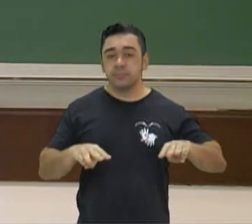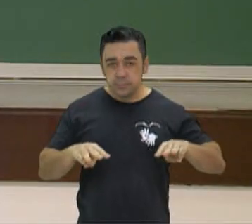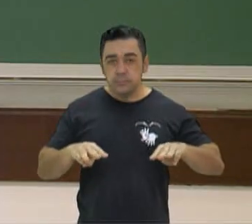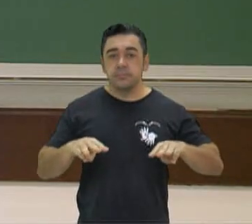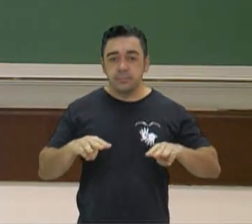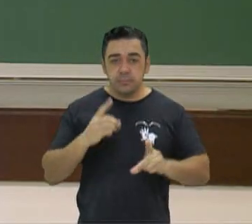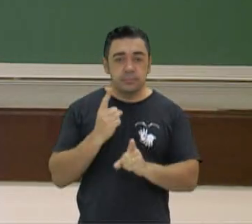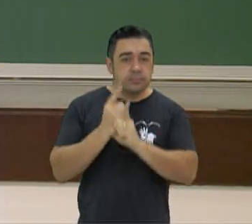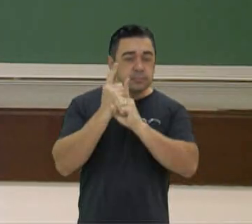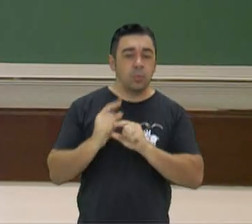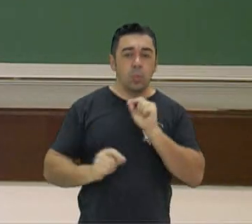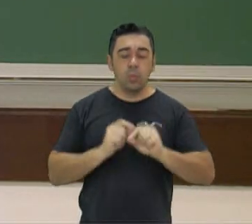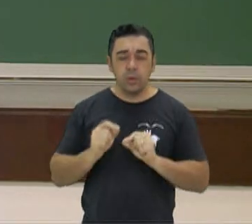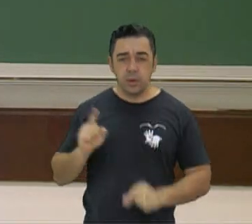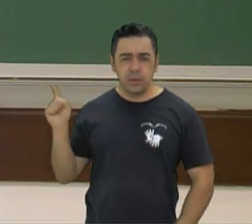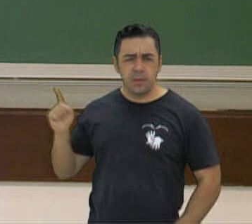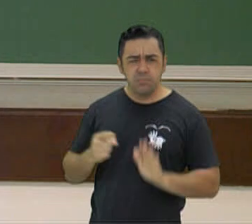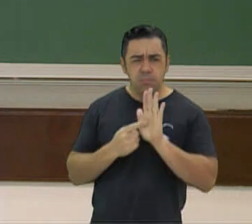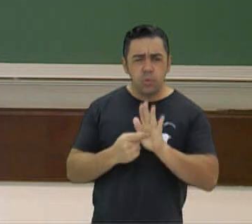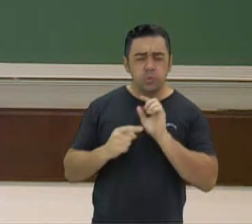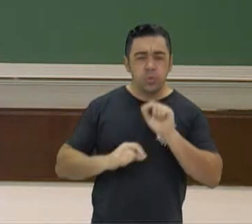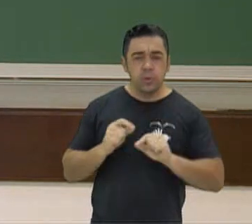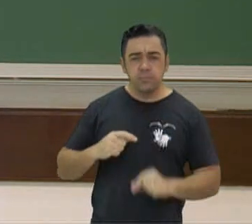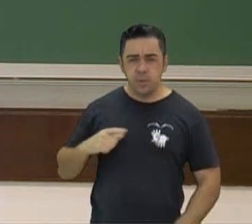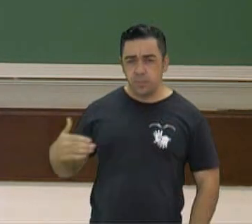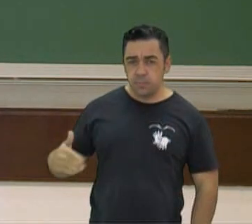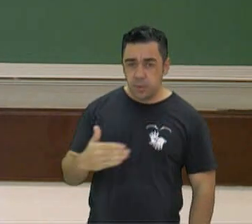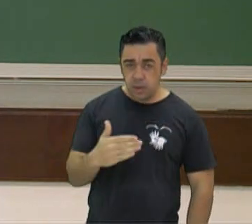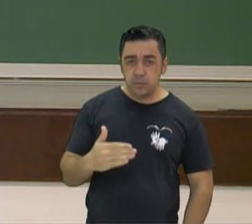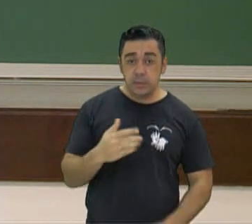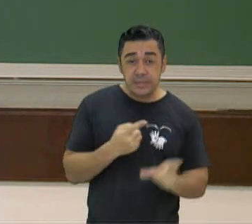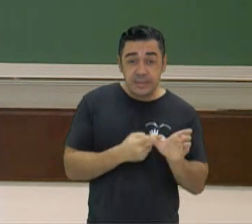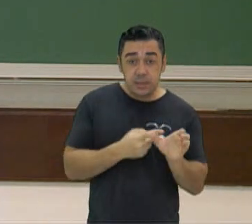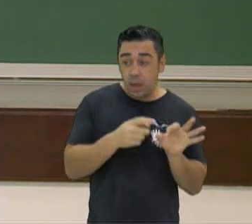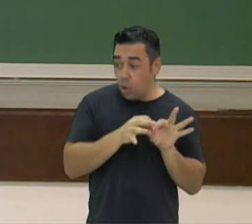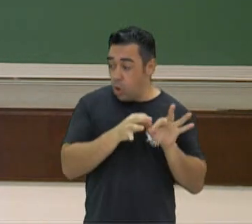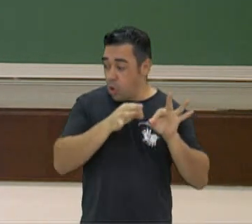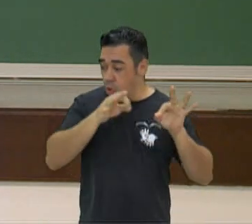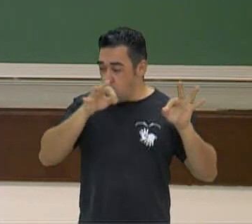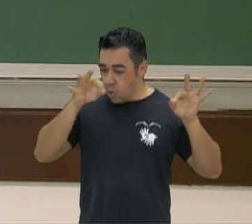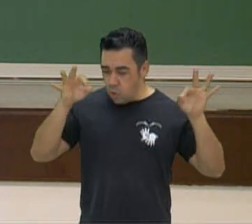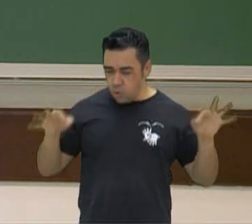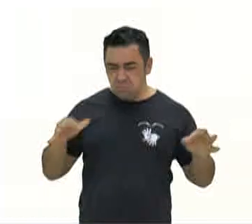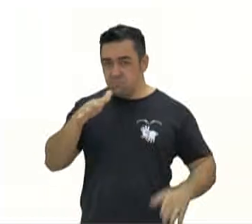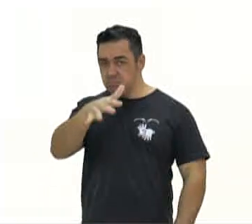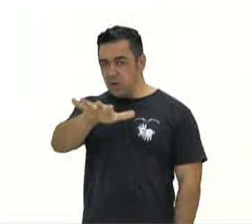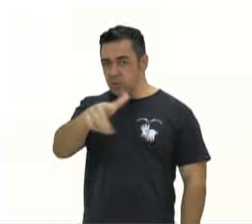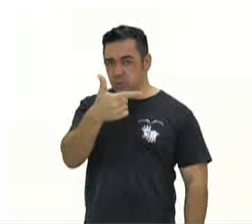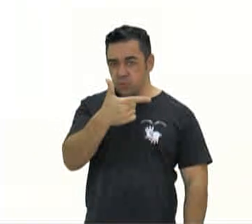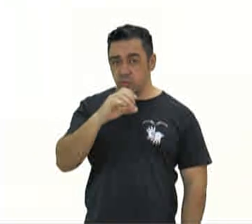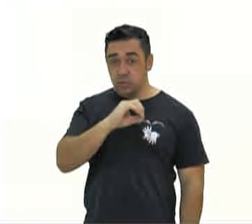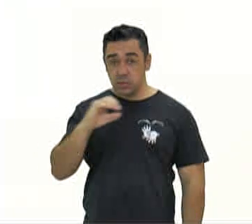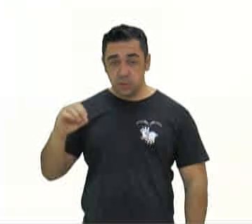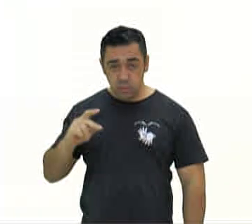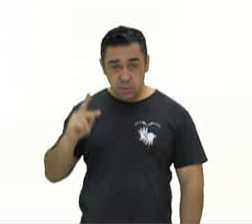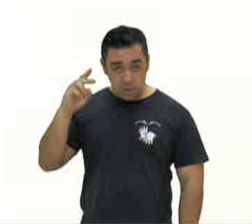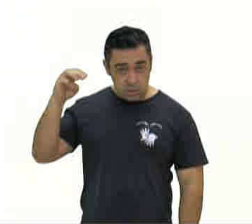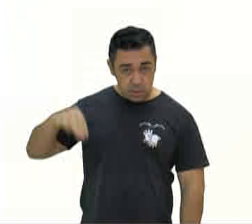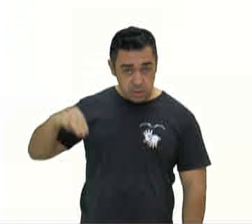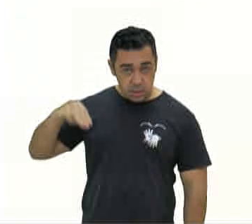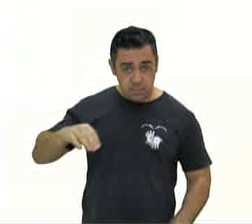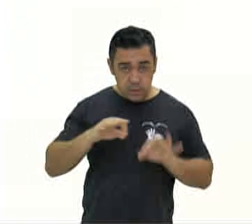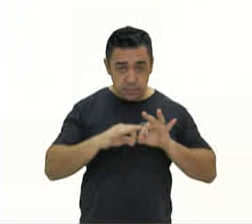legal. A amostra de espécies marinhas encontradas em cidades que estão atualmente a cerca de 200 quilômetros de distância do